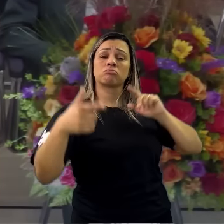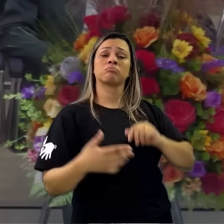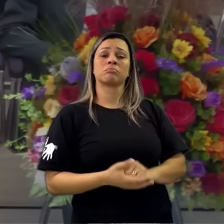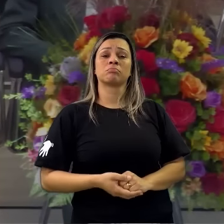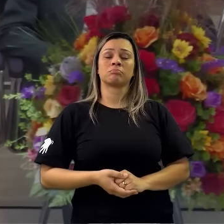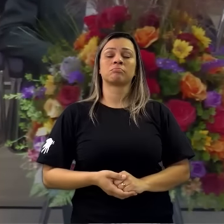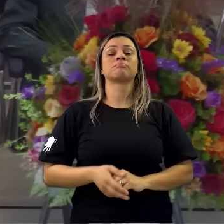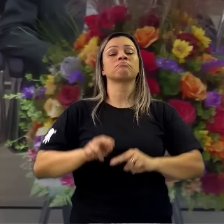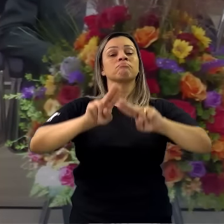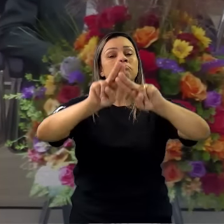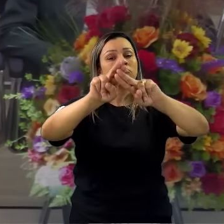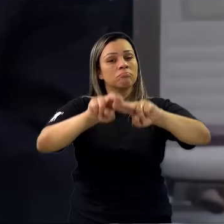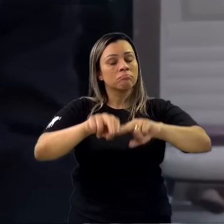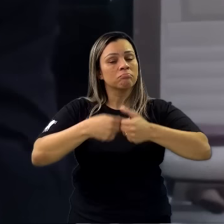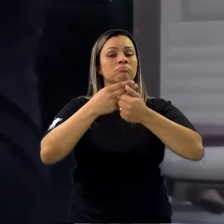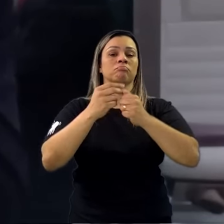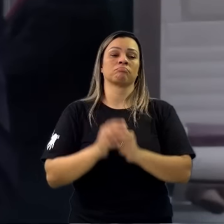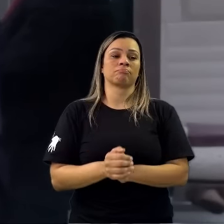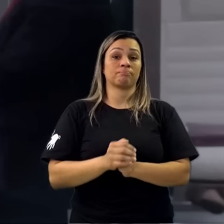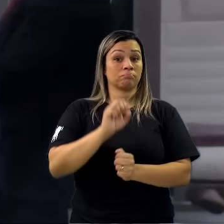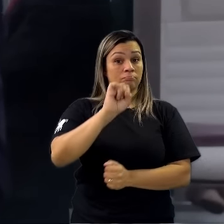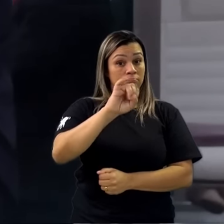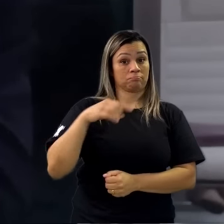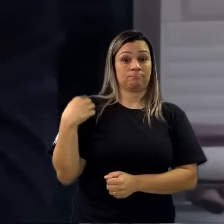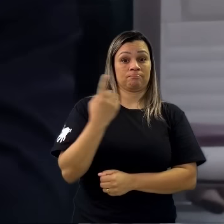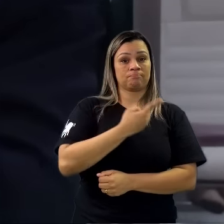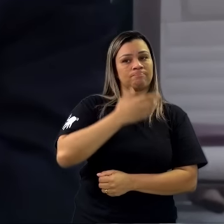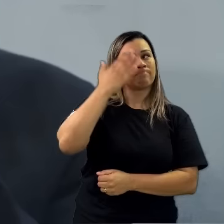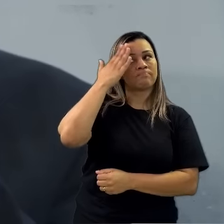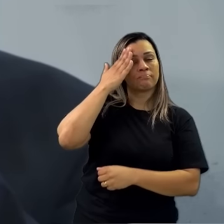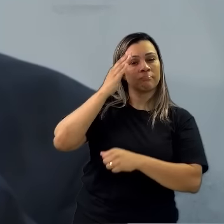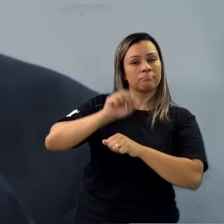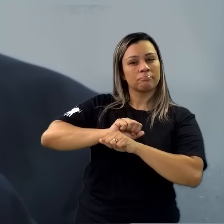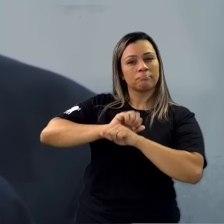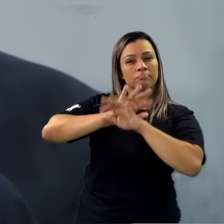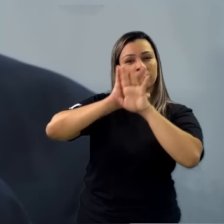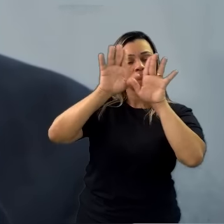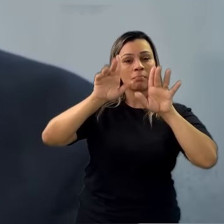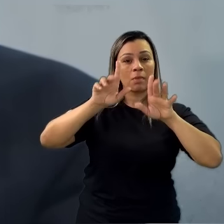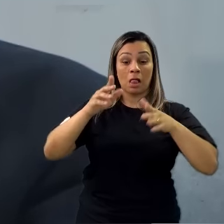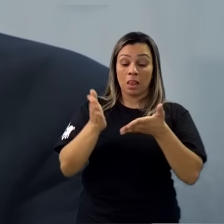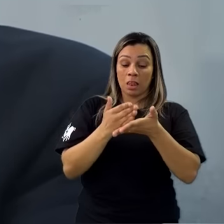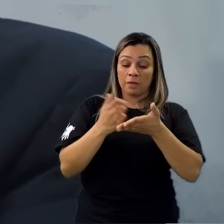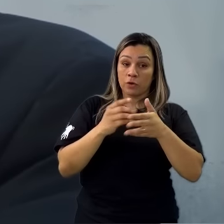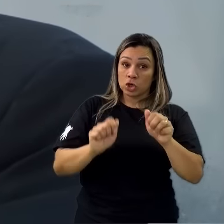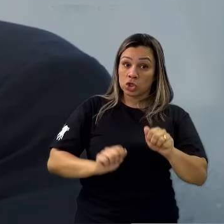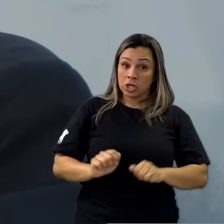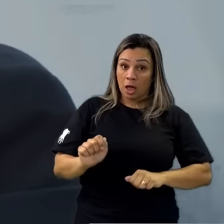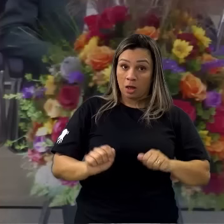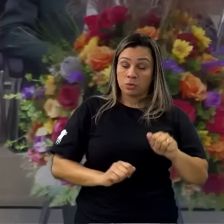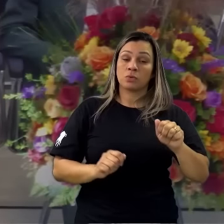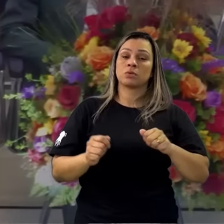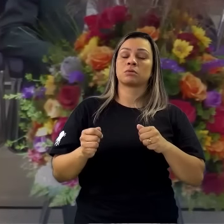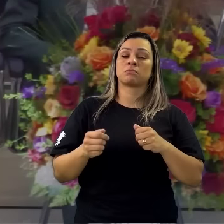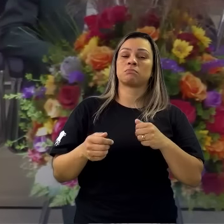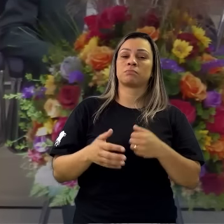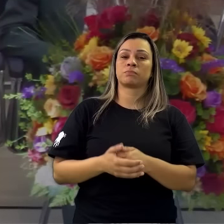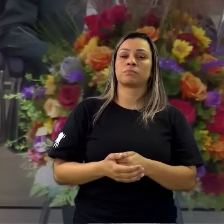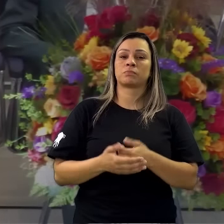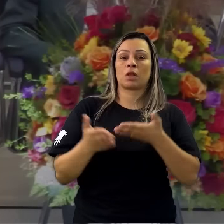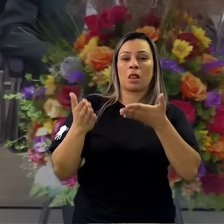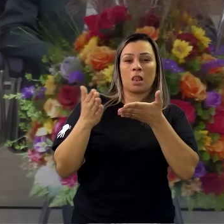é por isso que se todos nós entendessemos o que está escrito em Atos 1:8 Jesus vai dizer na parte B do verso isso mesmo